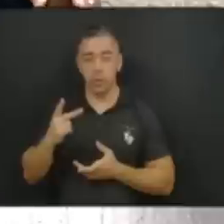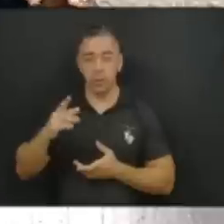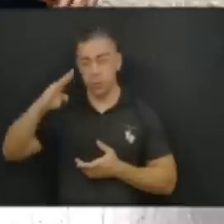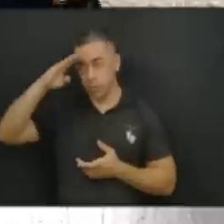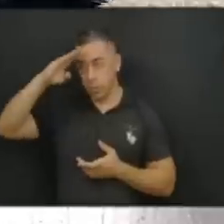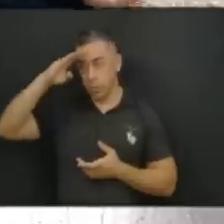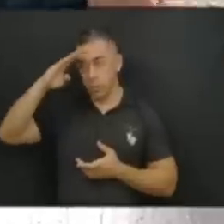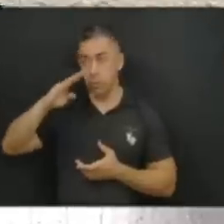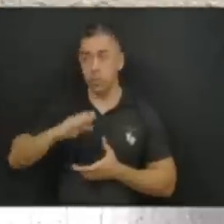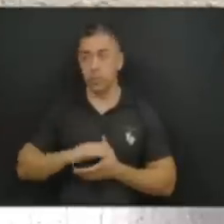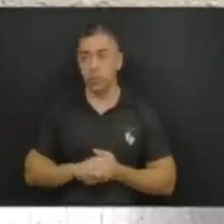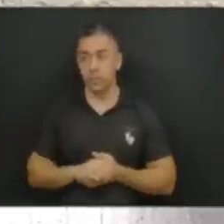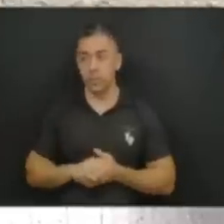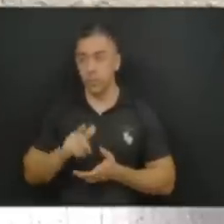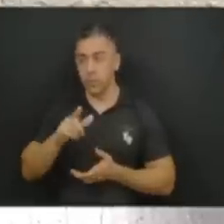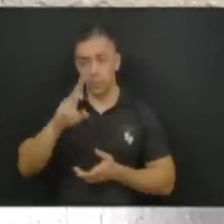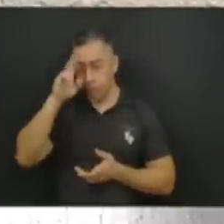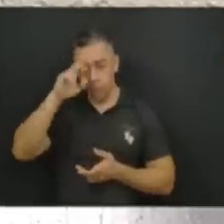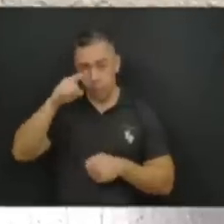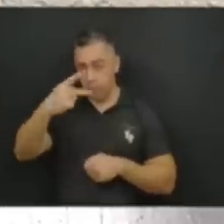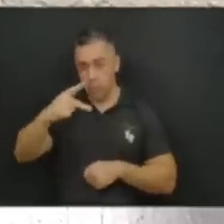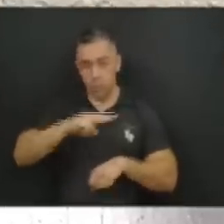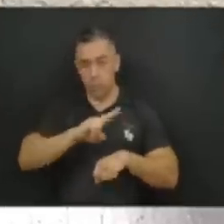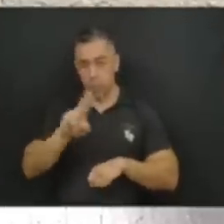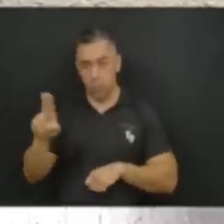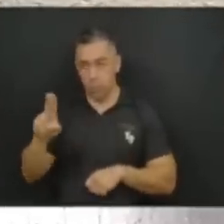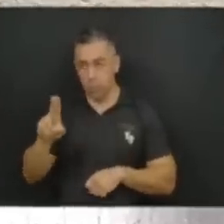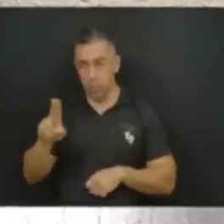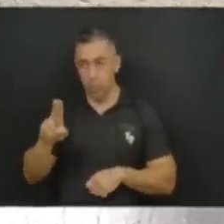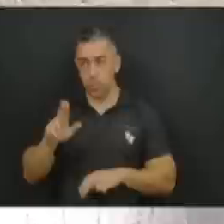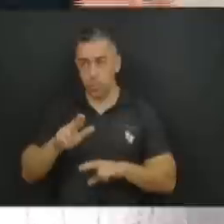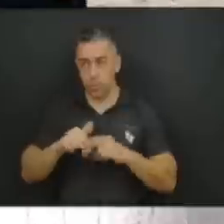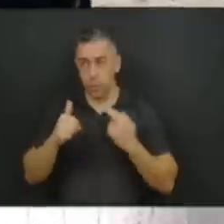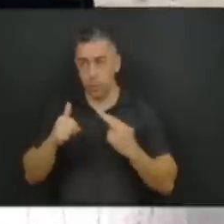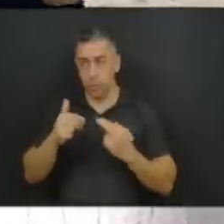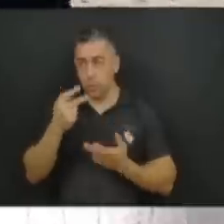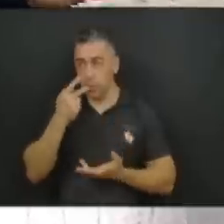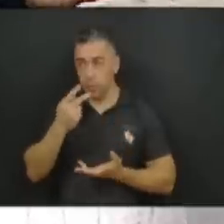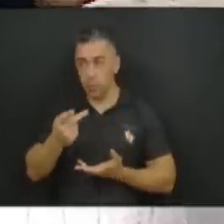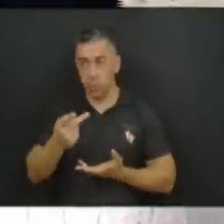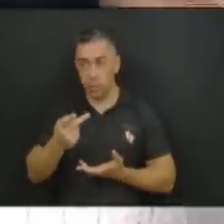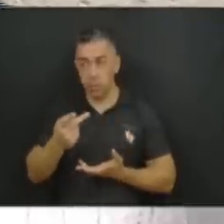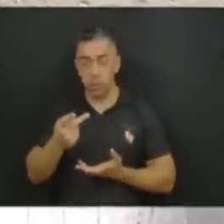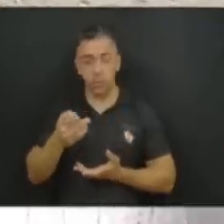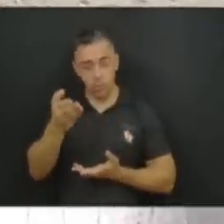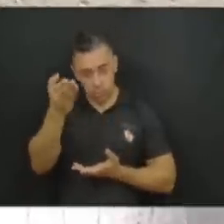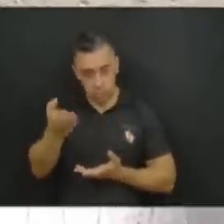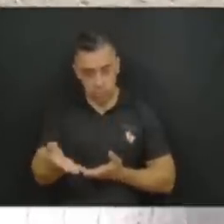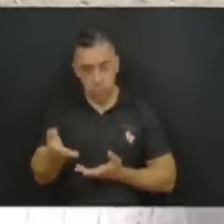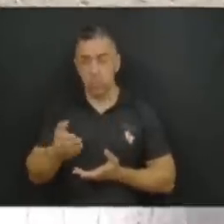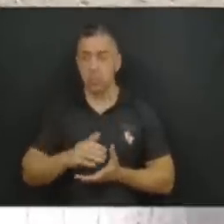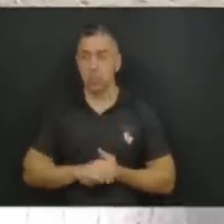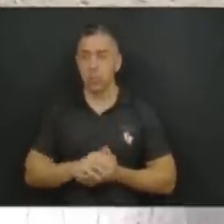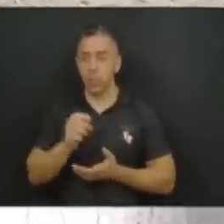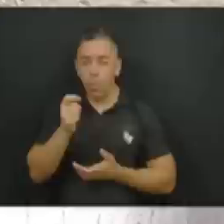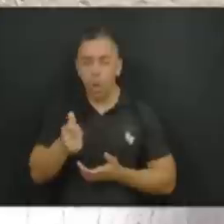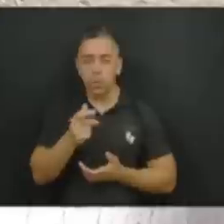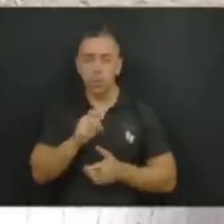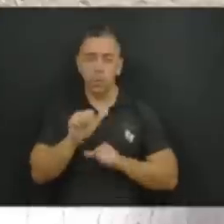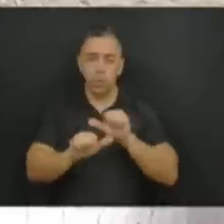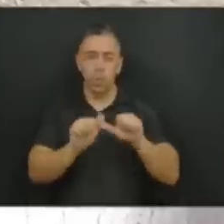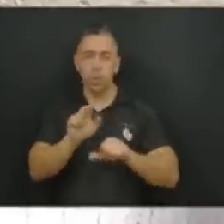daí eu cortei não lembrava o seu nome na hora é por isso que eu falei isso eu ia chamar você o senhor de frente